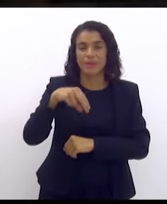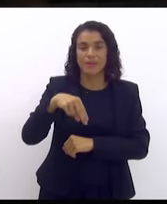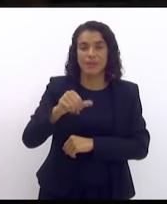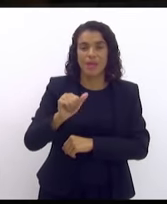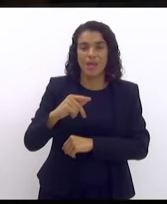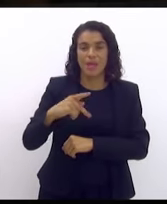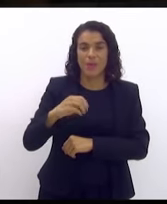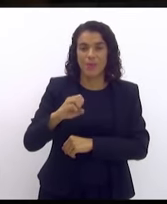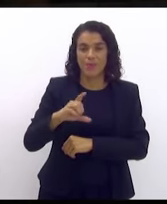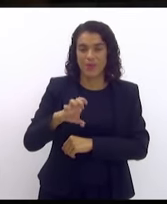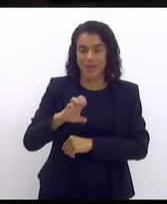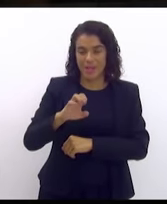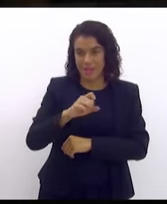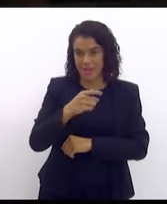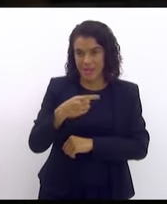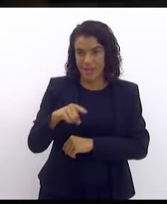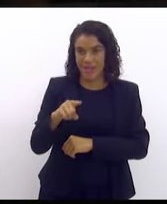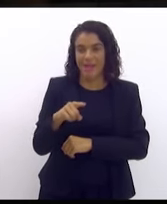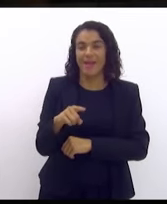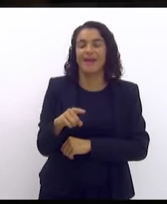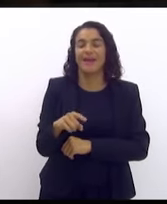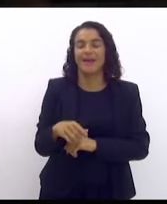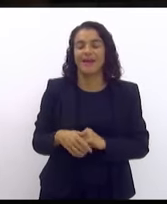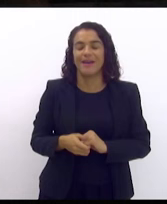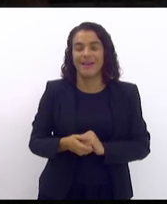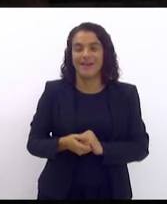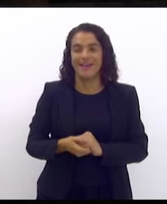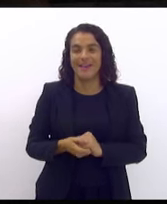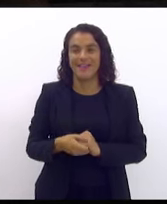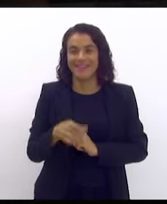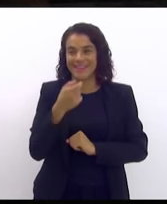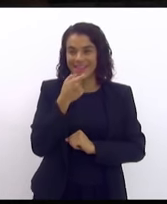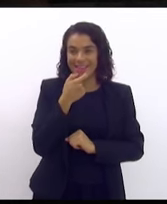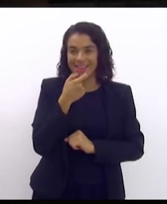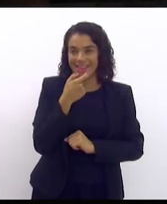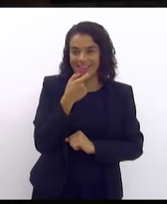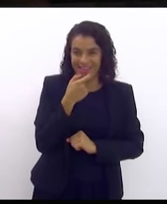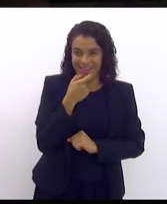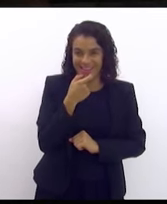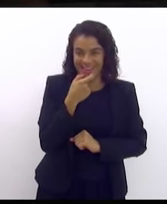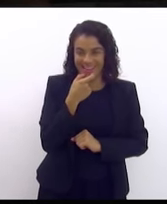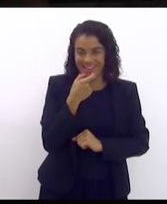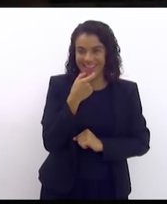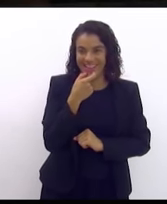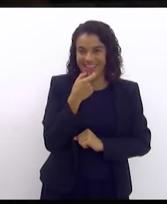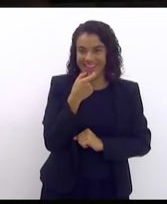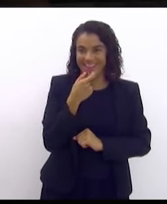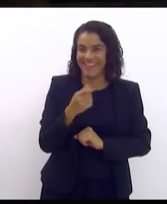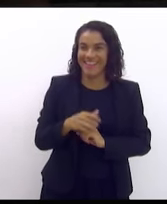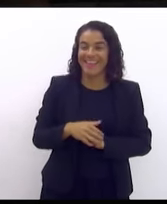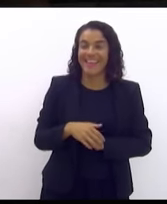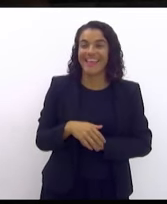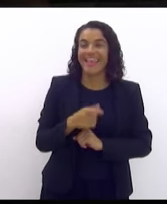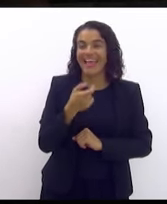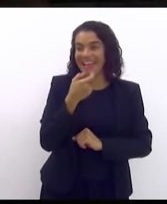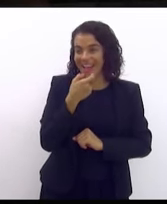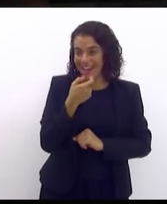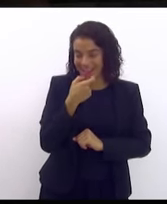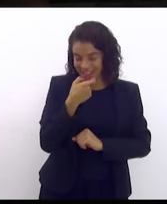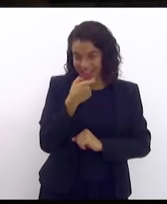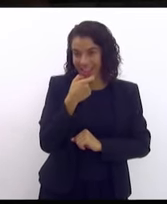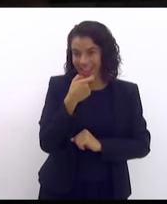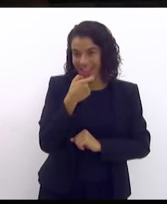né E chegou escoltada aqui pelos ingleses e inlaterra Sutilmente